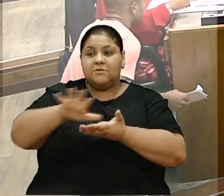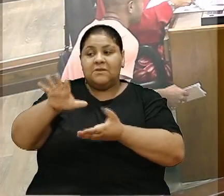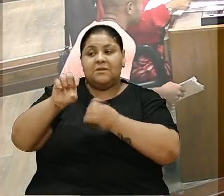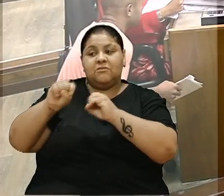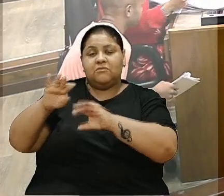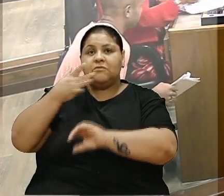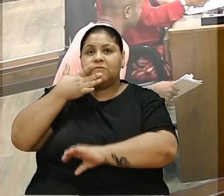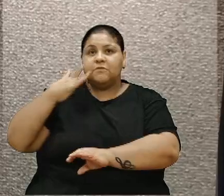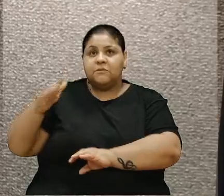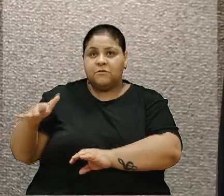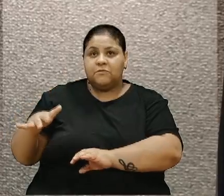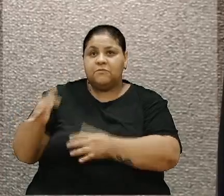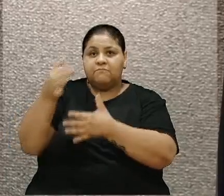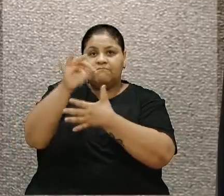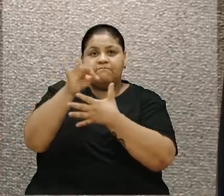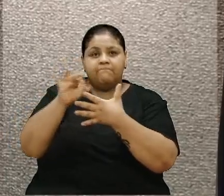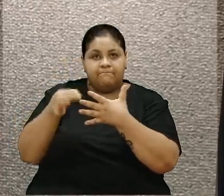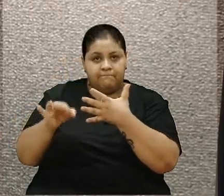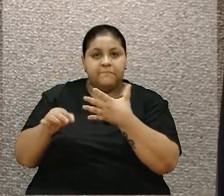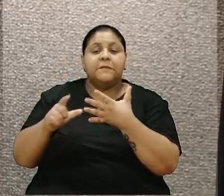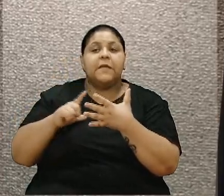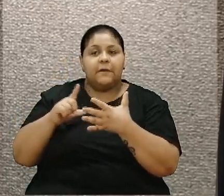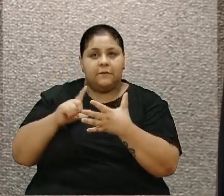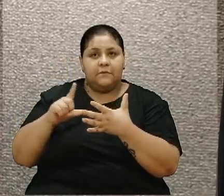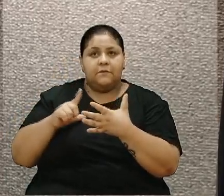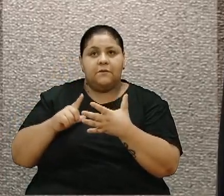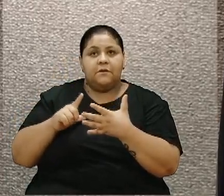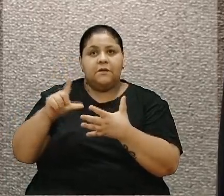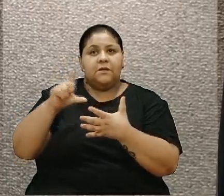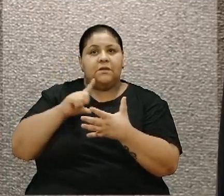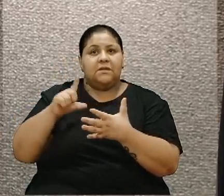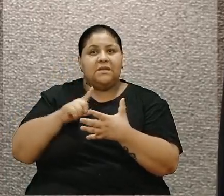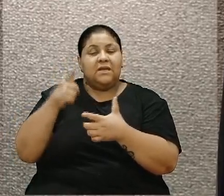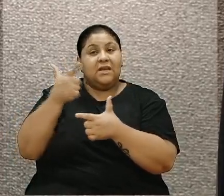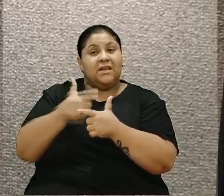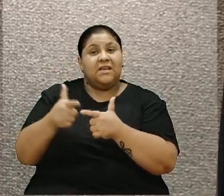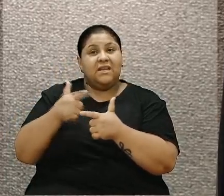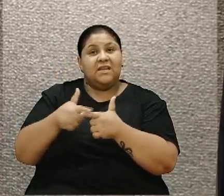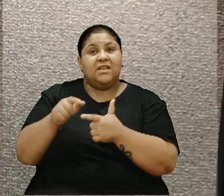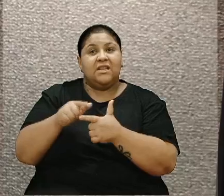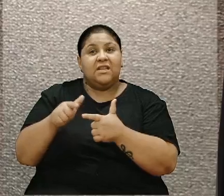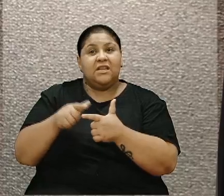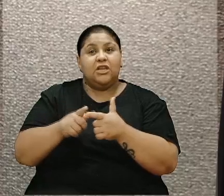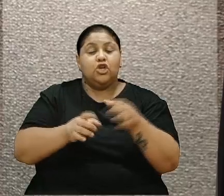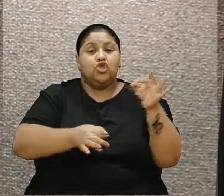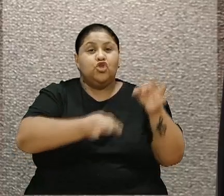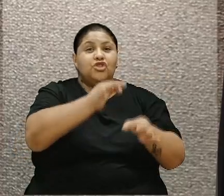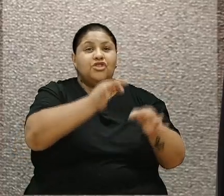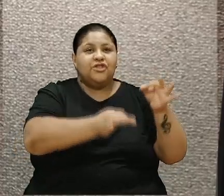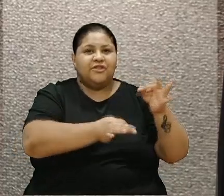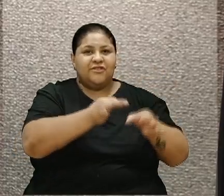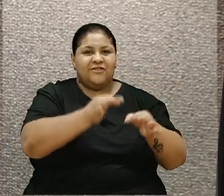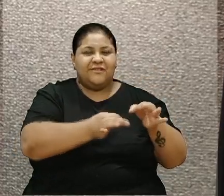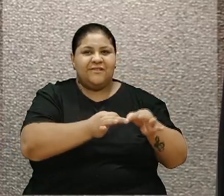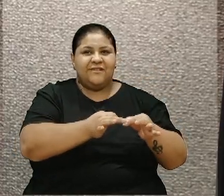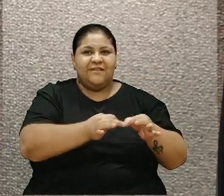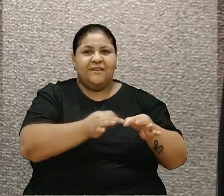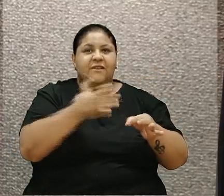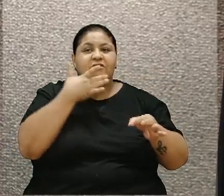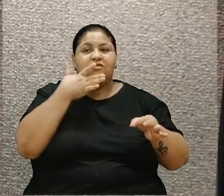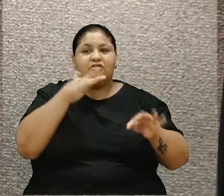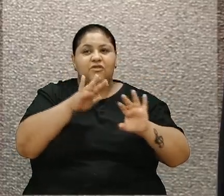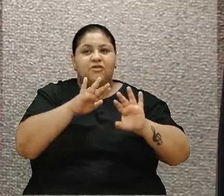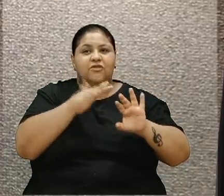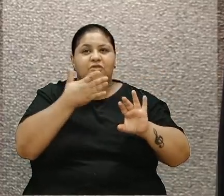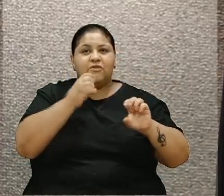infantil. Os critérios, eles existem. Nós temos um grande problema que se chama judicialização da educação infantil. E não